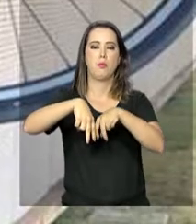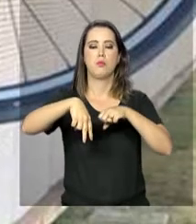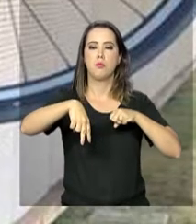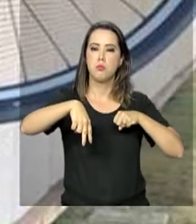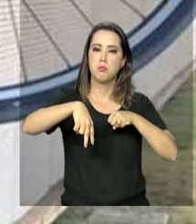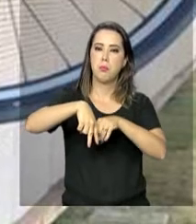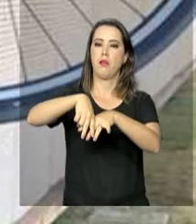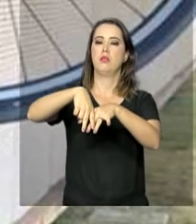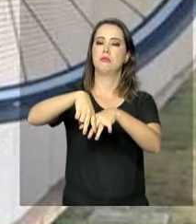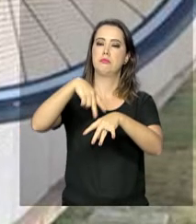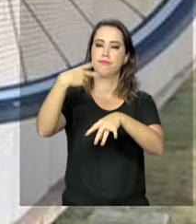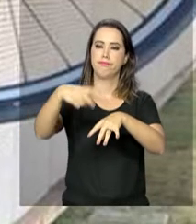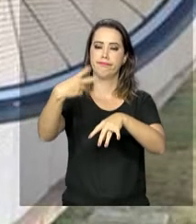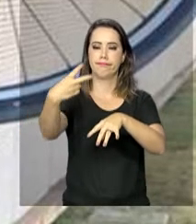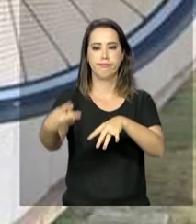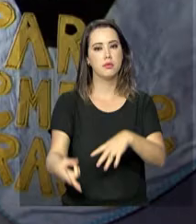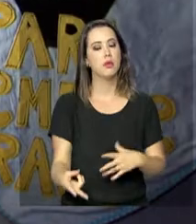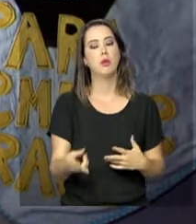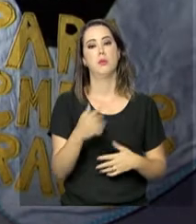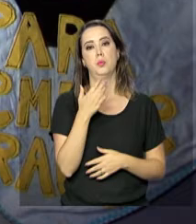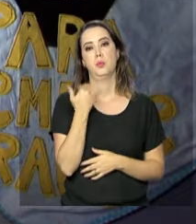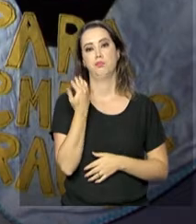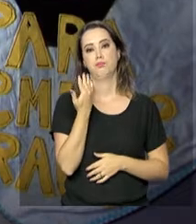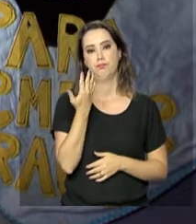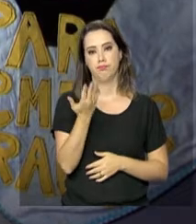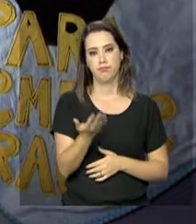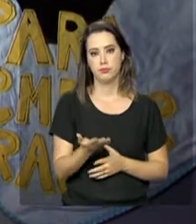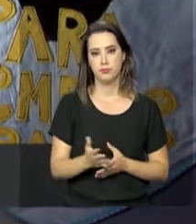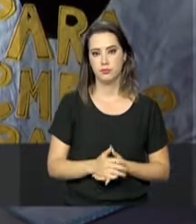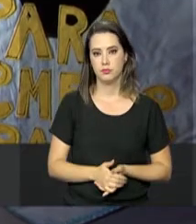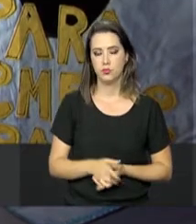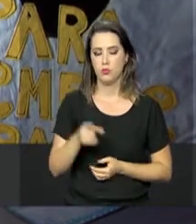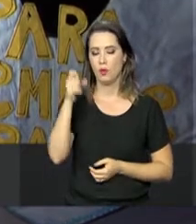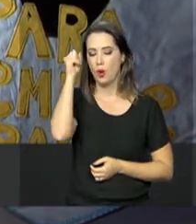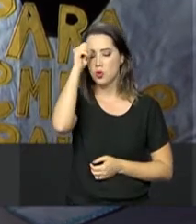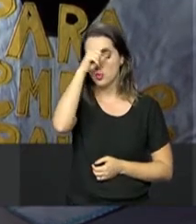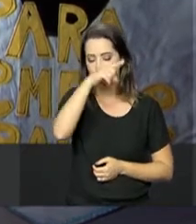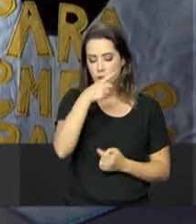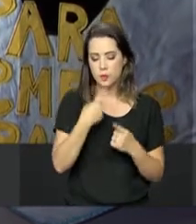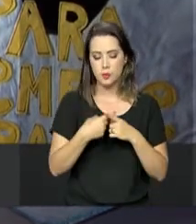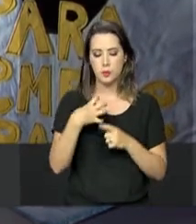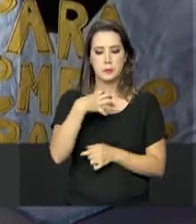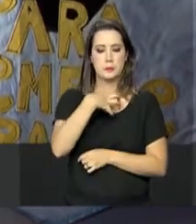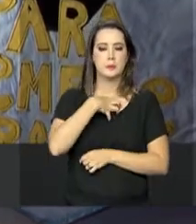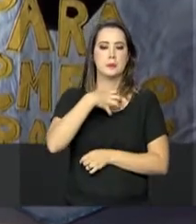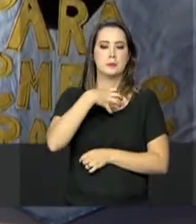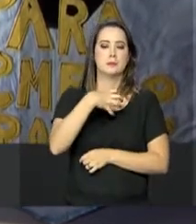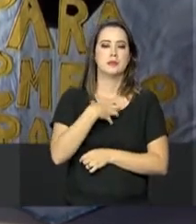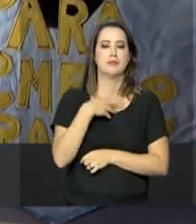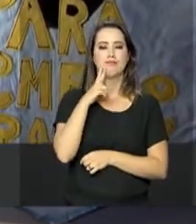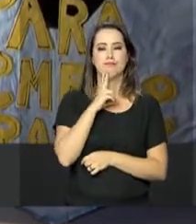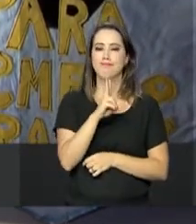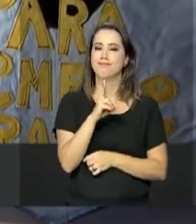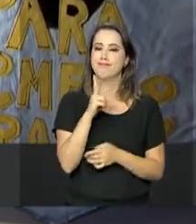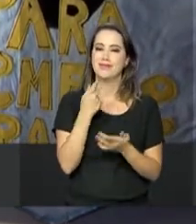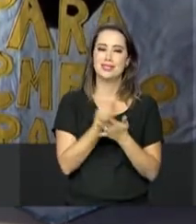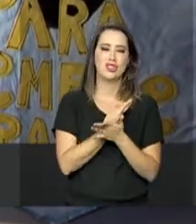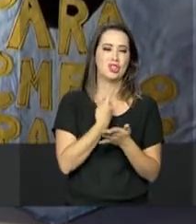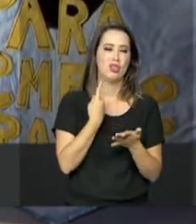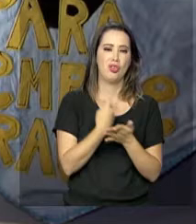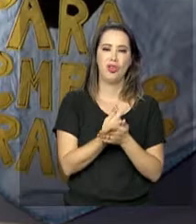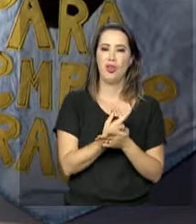para o hospital mas não resistiu é muito difícil porque a sensação de impunidade de